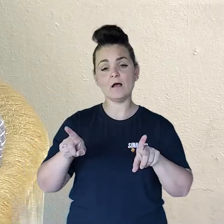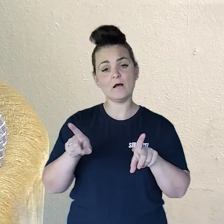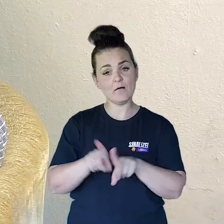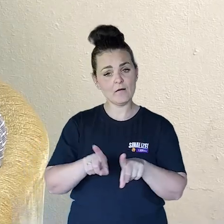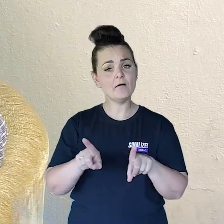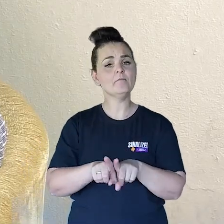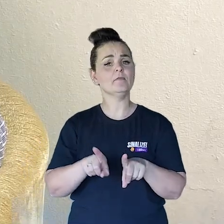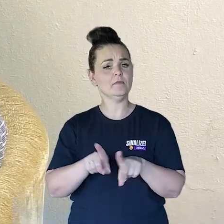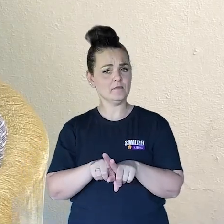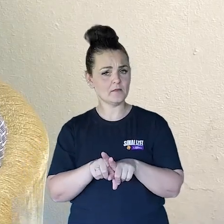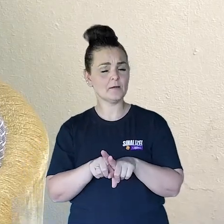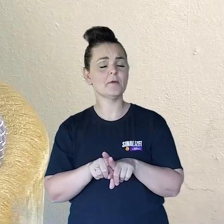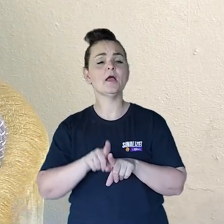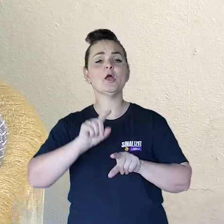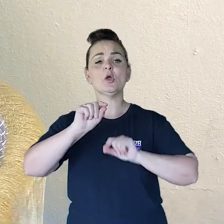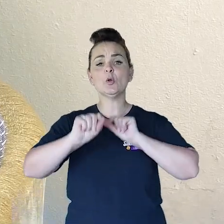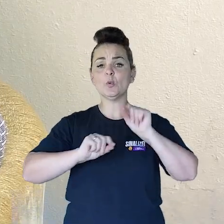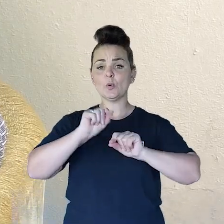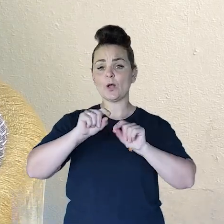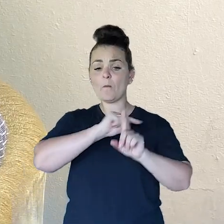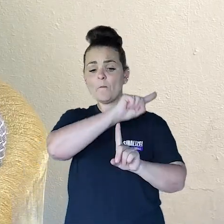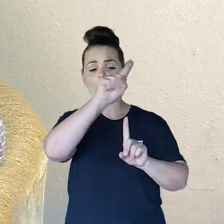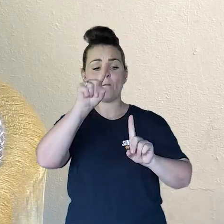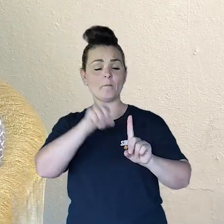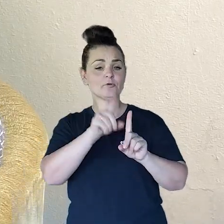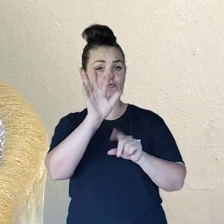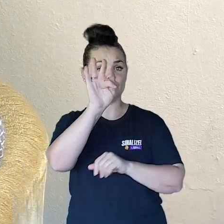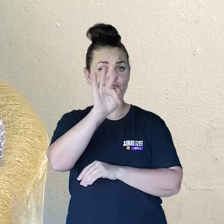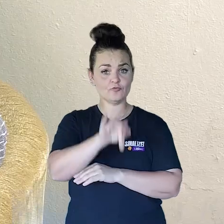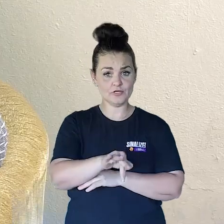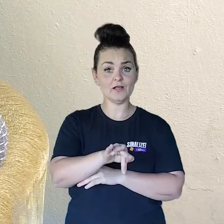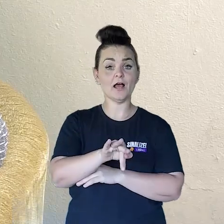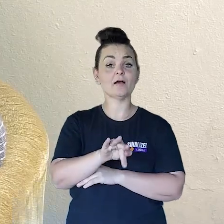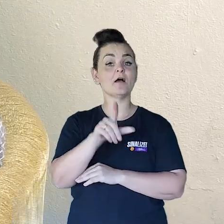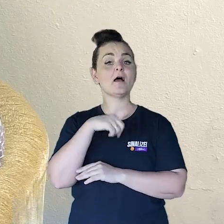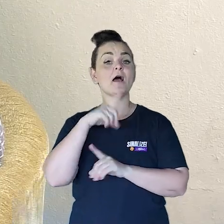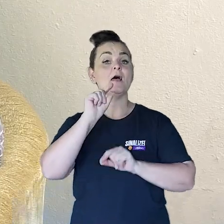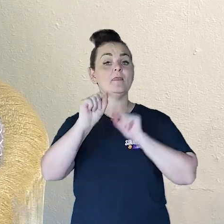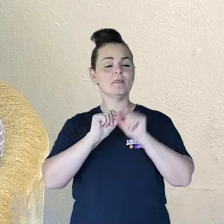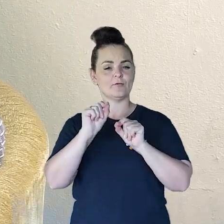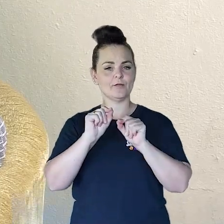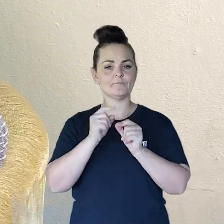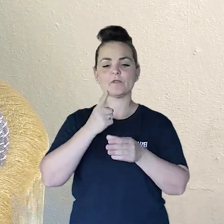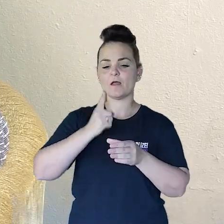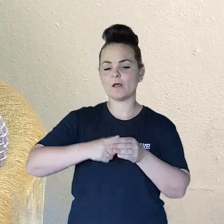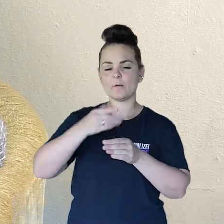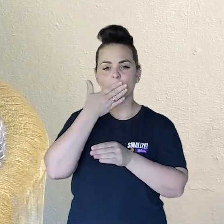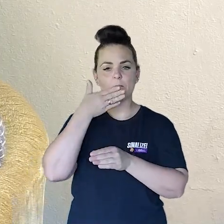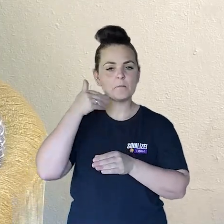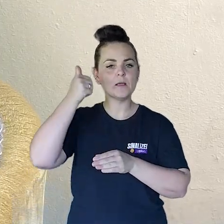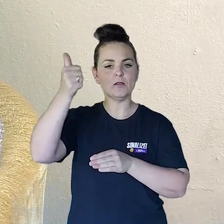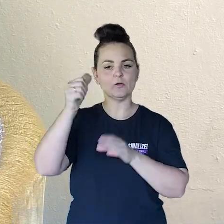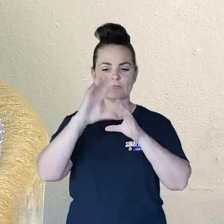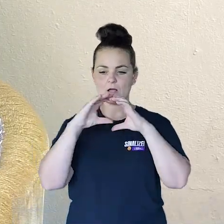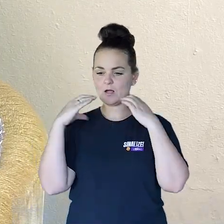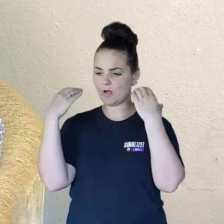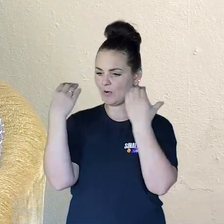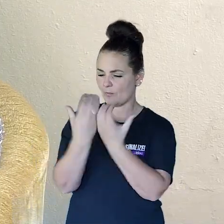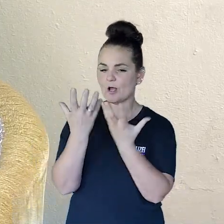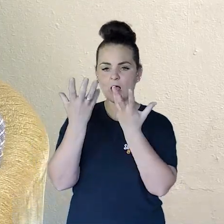e, consequentemente, sempre buscando aquilo que é o objeto fim, que é uma cidade melhor, que é a comunidade sendo